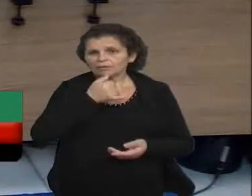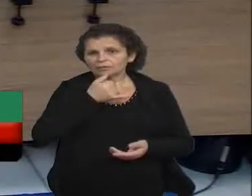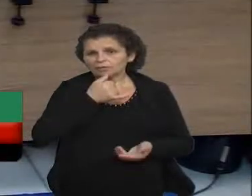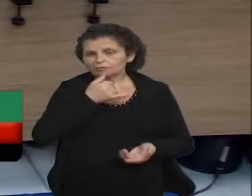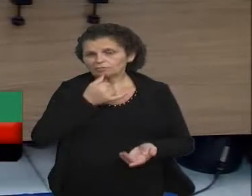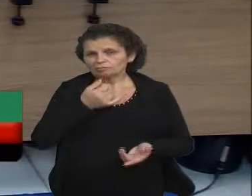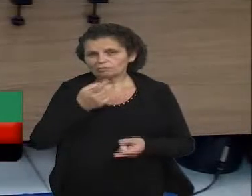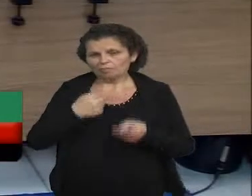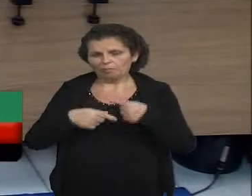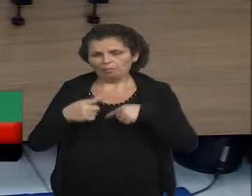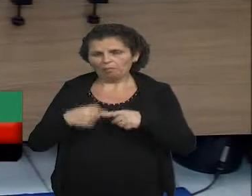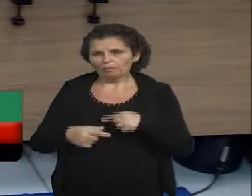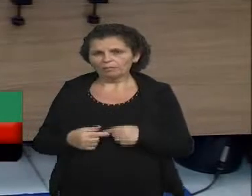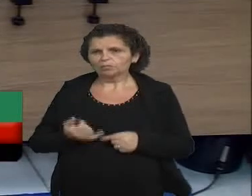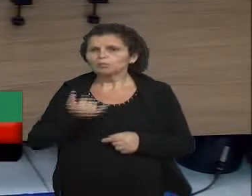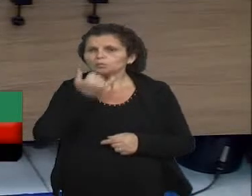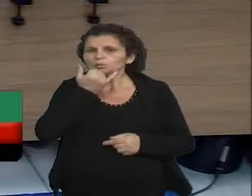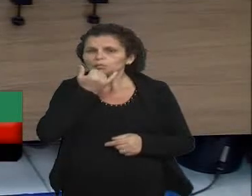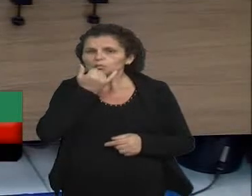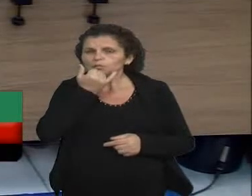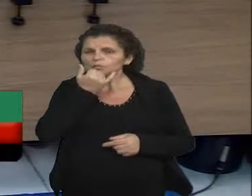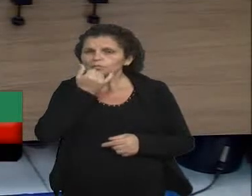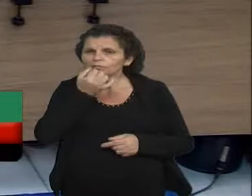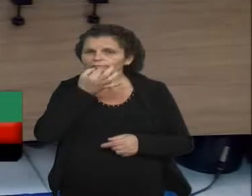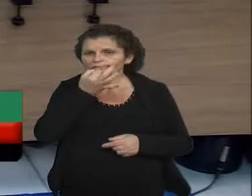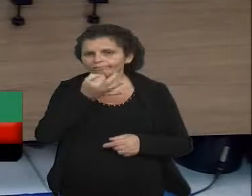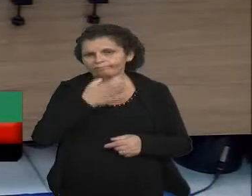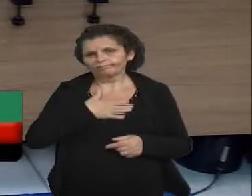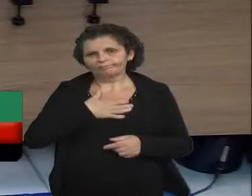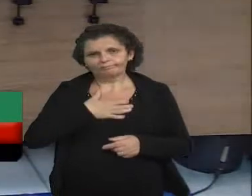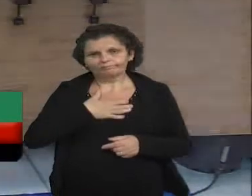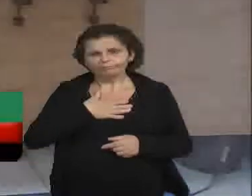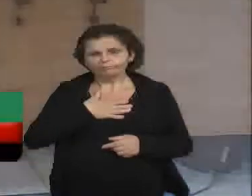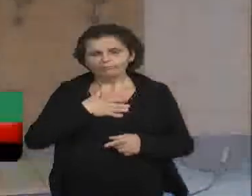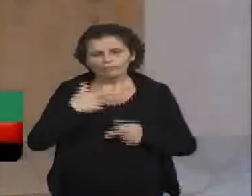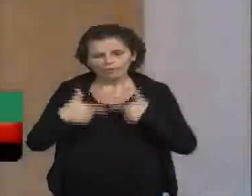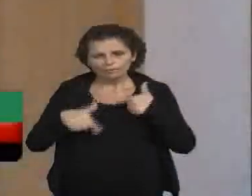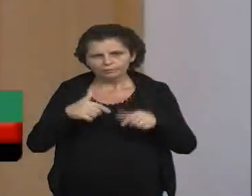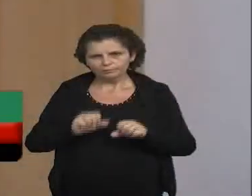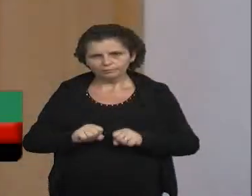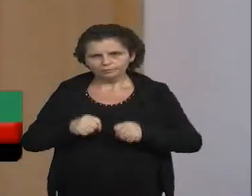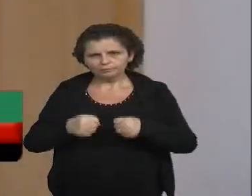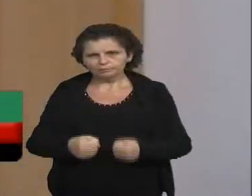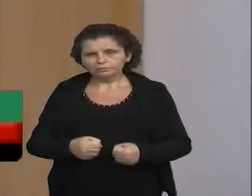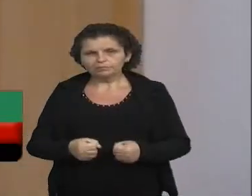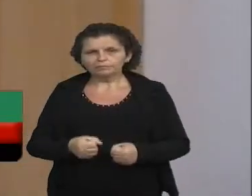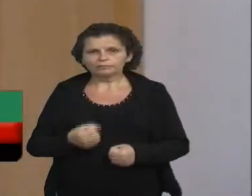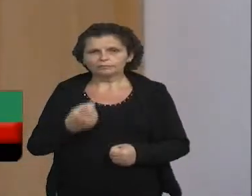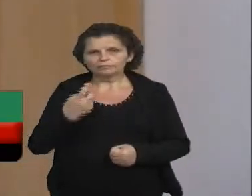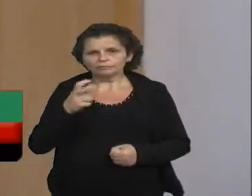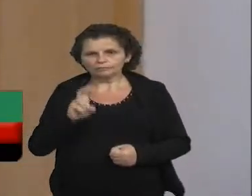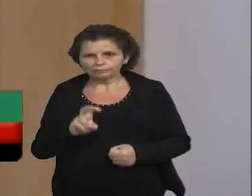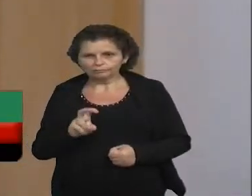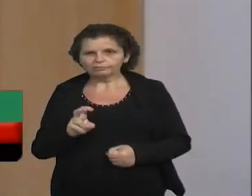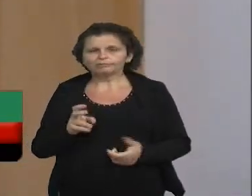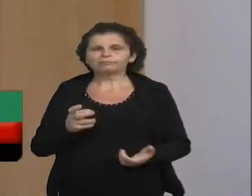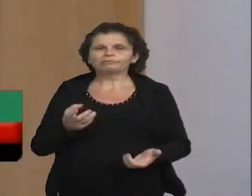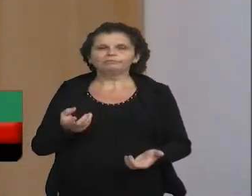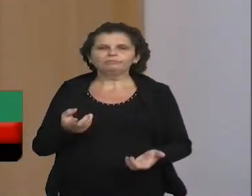lamentável andar para trás. Desculpa, mas é a minha opinião. E a gente está aqui para trabalhar mesmo. Então, que seja 15, que